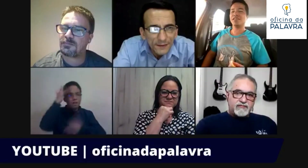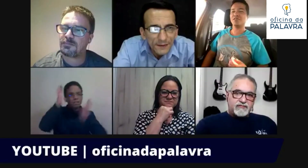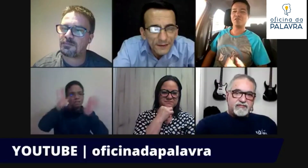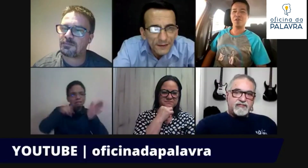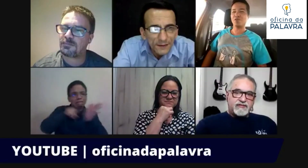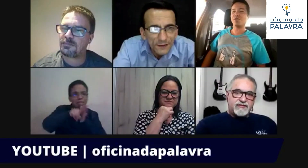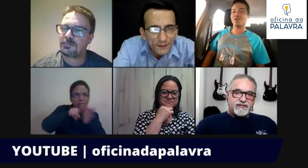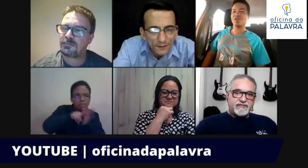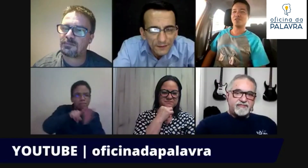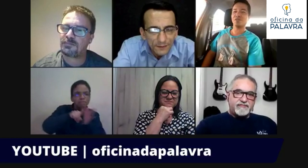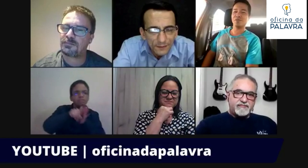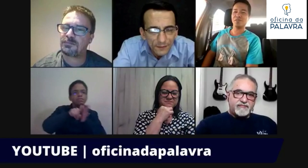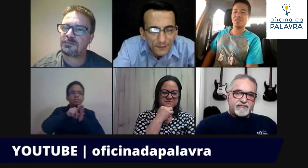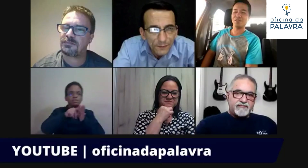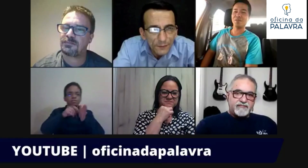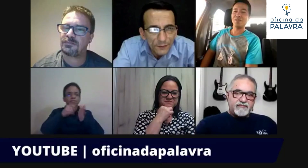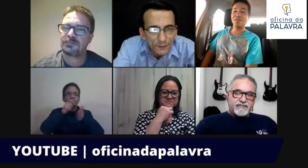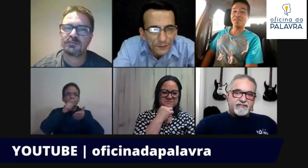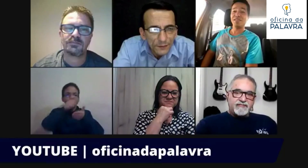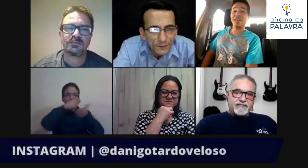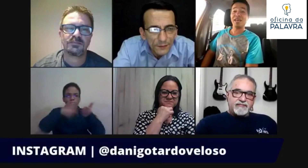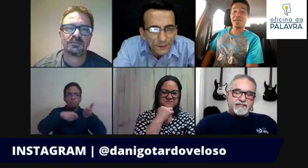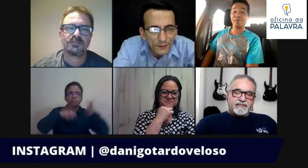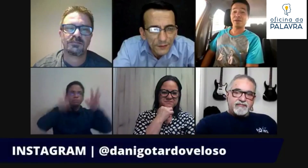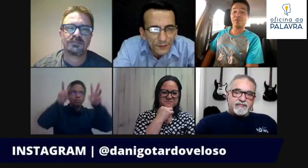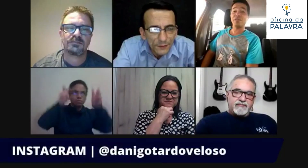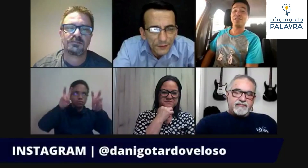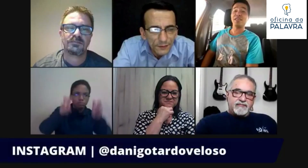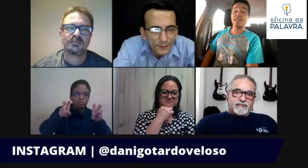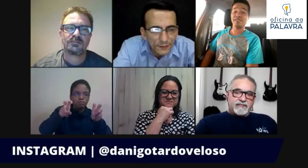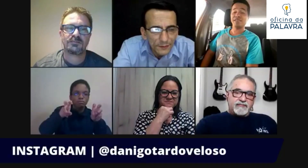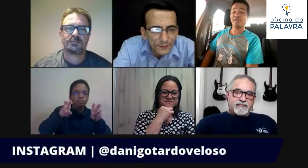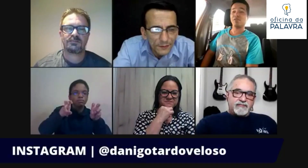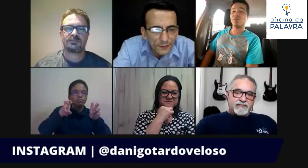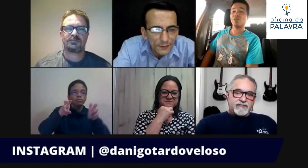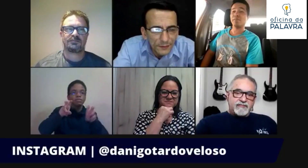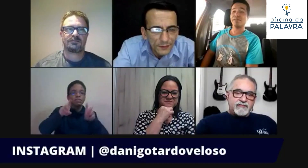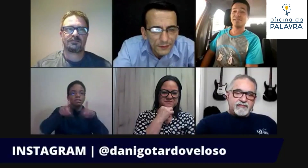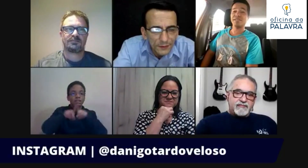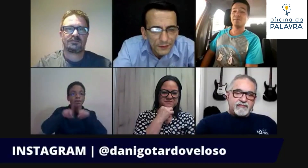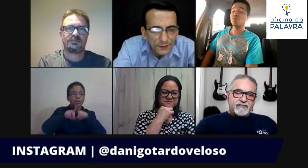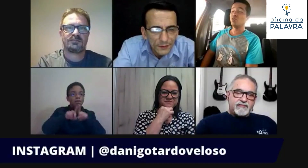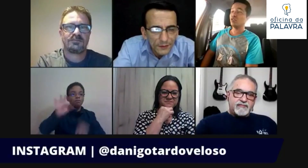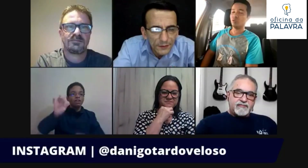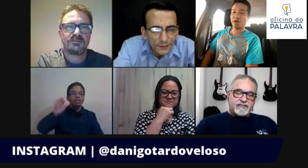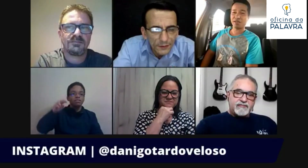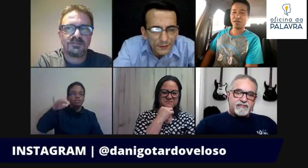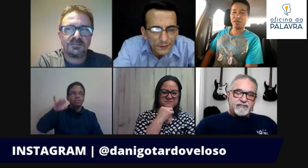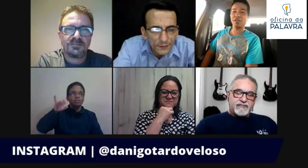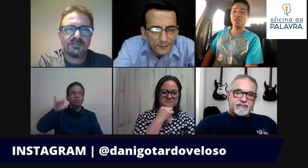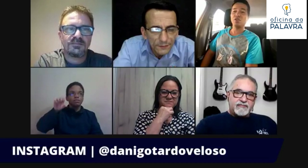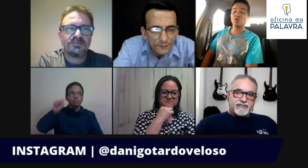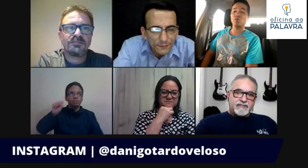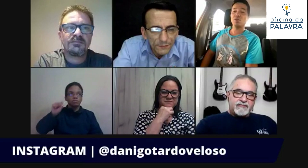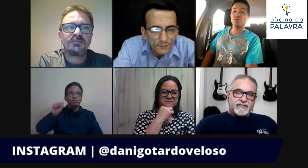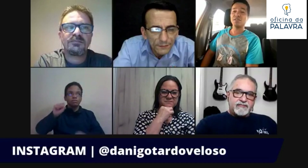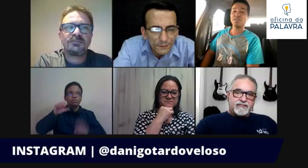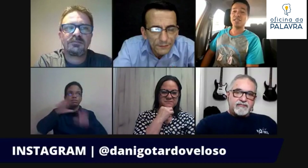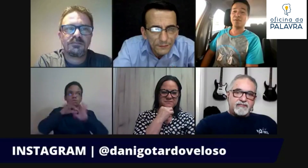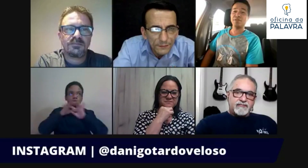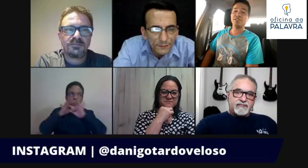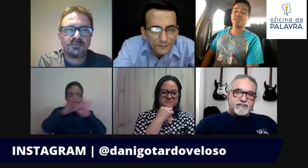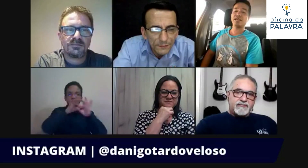isso? Já escreveu alguma coisa sobre isso? E na época, a FENES estava com uma pesquisa muito bacana